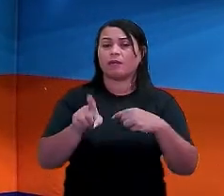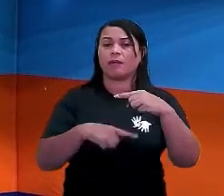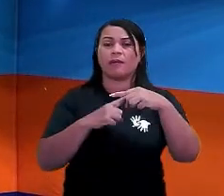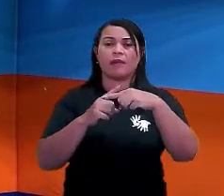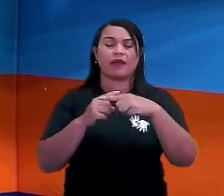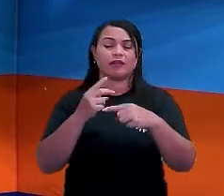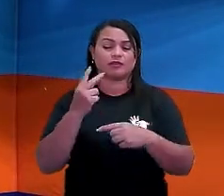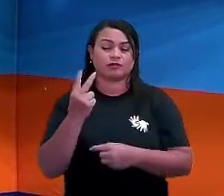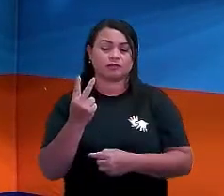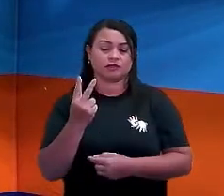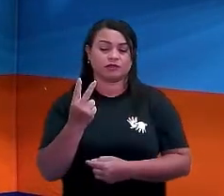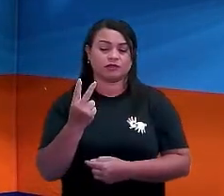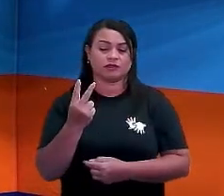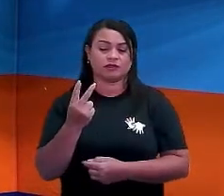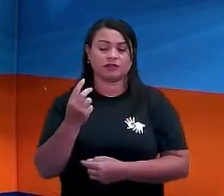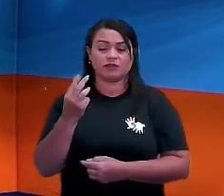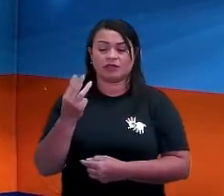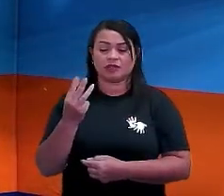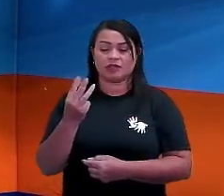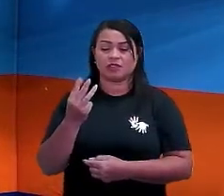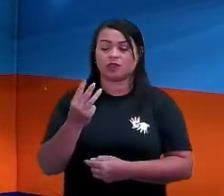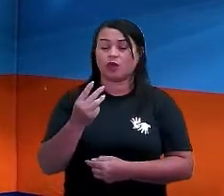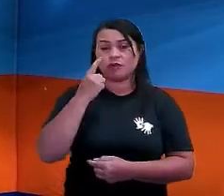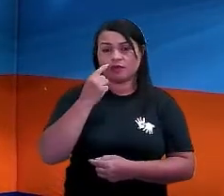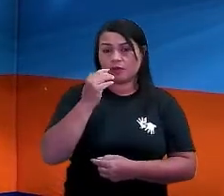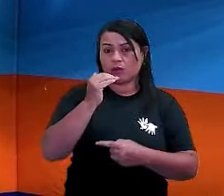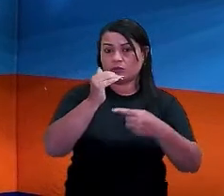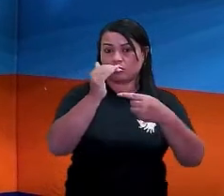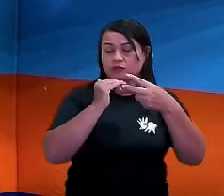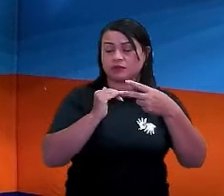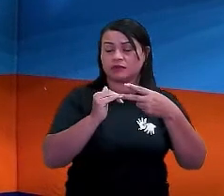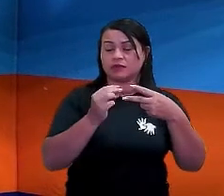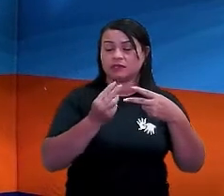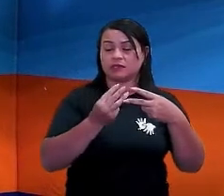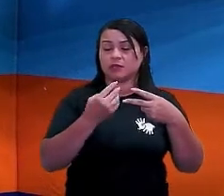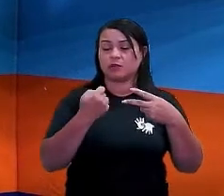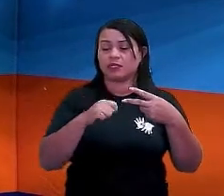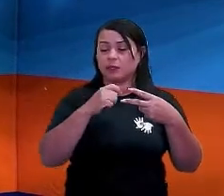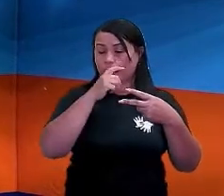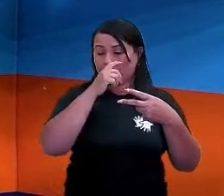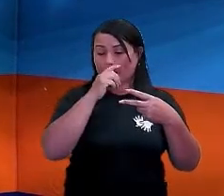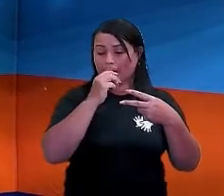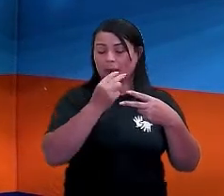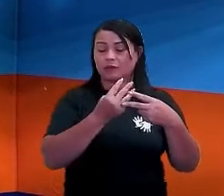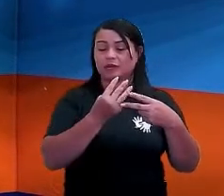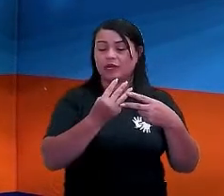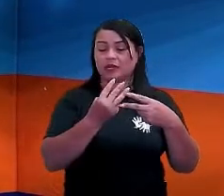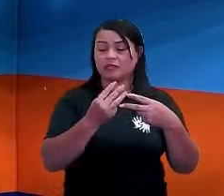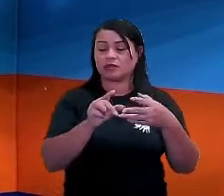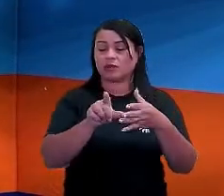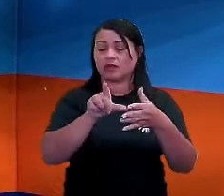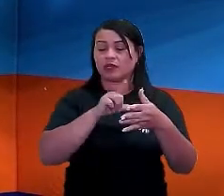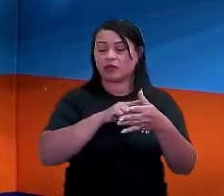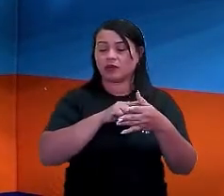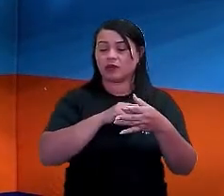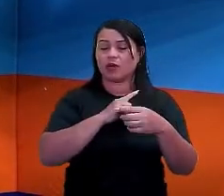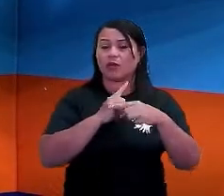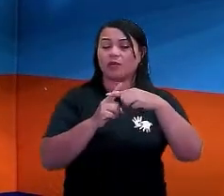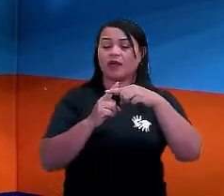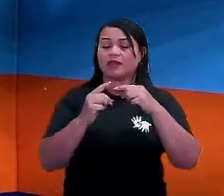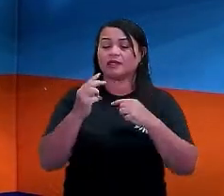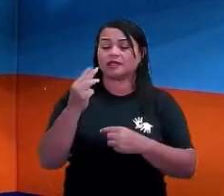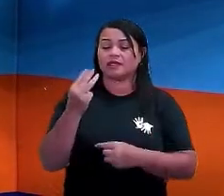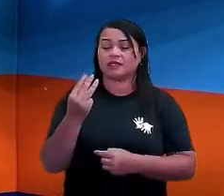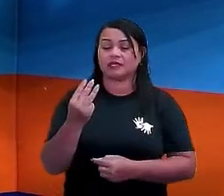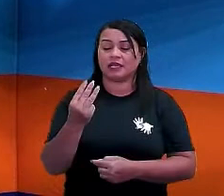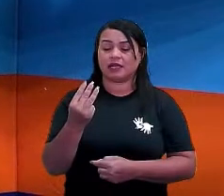que é 2, 3. Aqui o 3, ó. Eu precisei de quem? Do termo anterior, 3, mais 3,